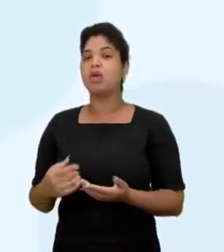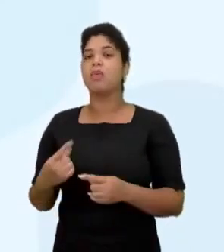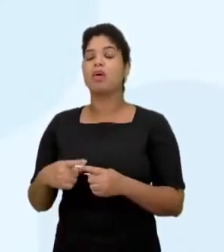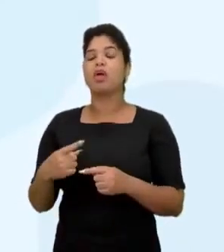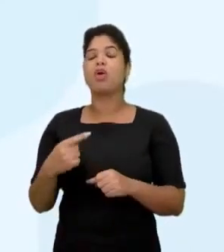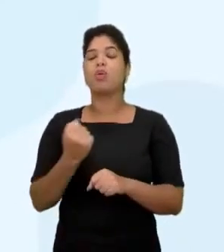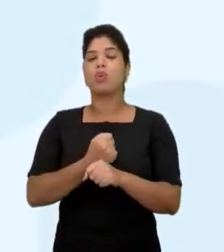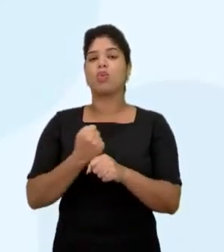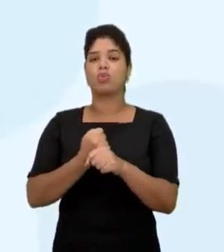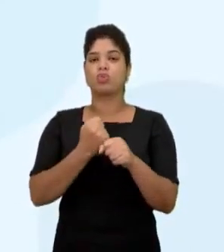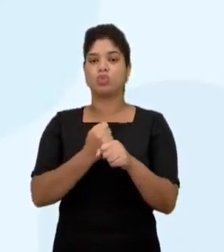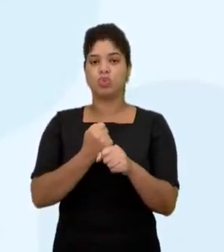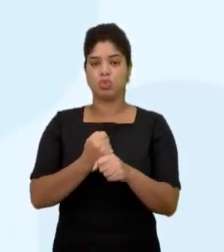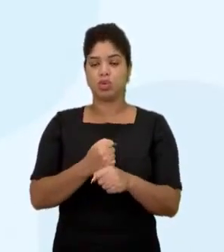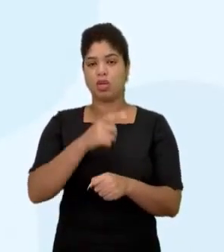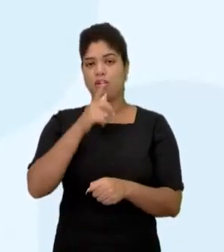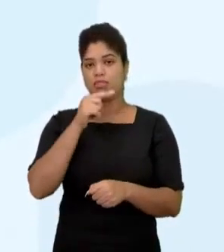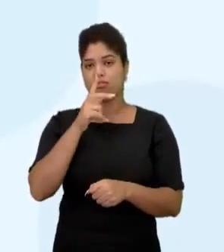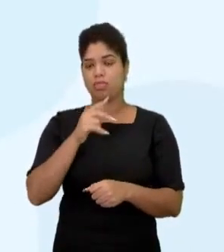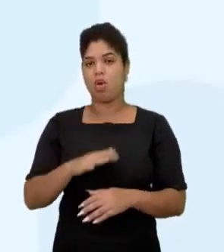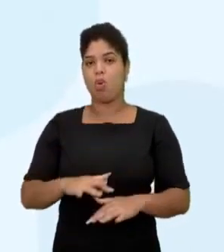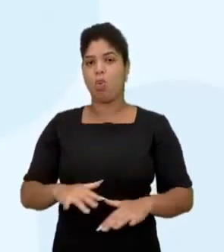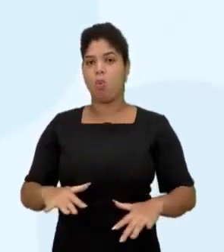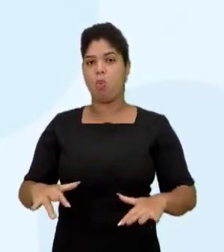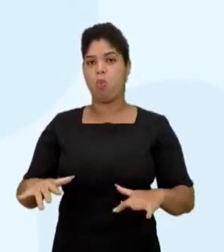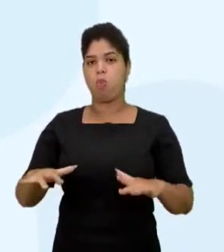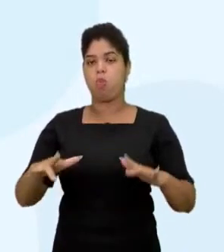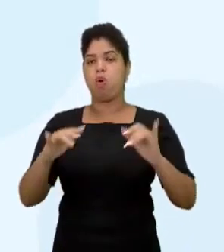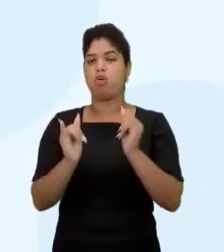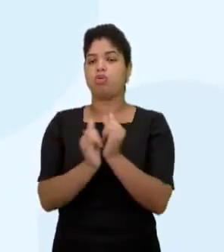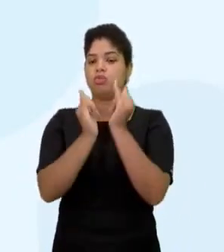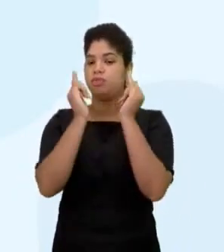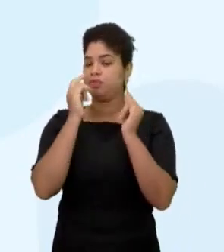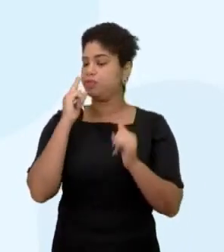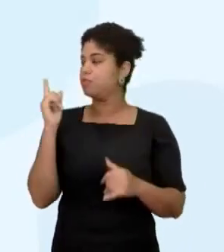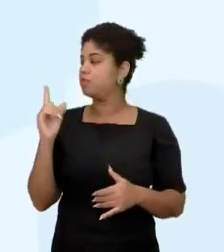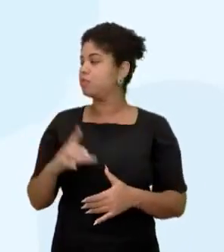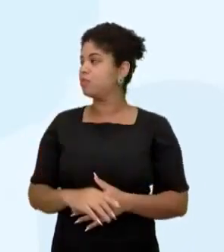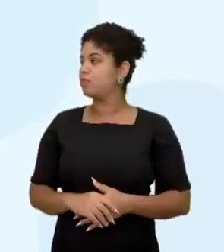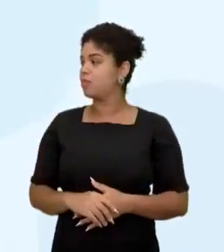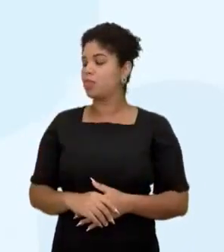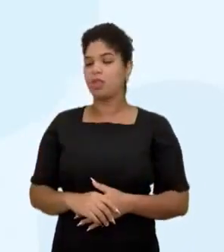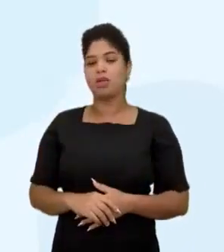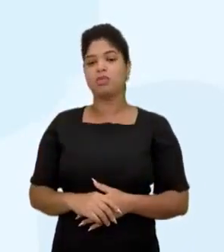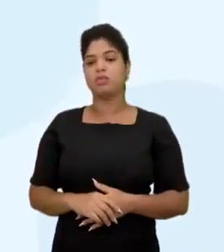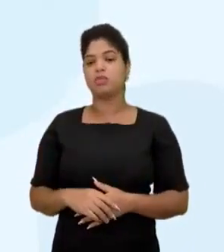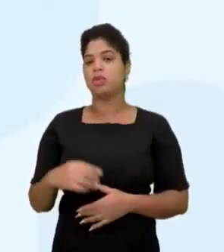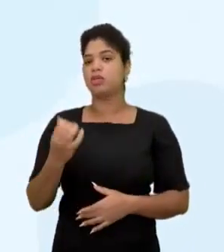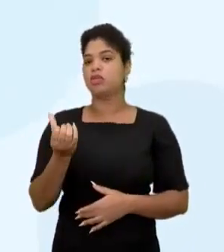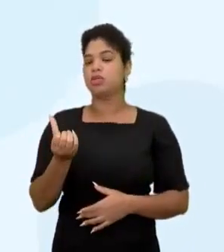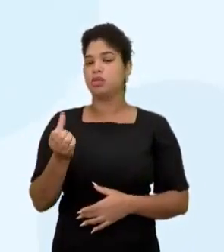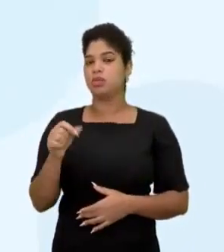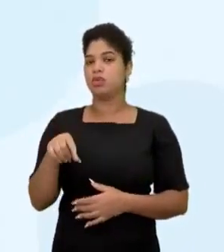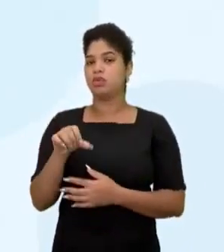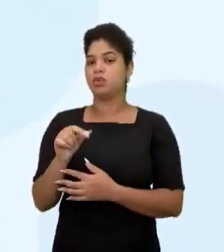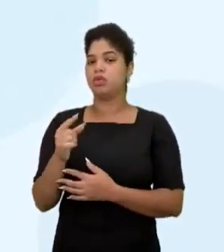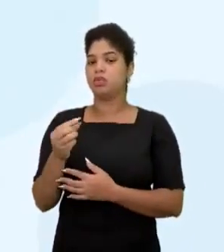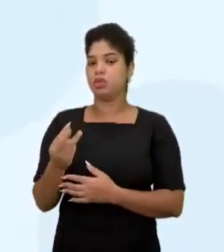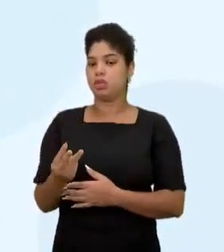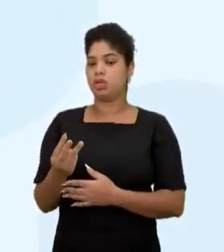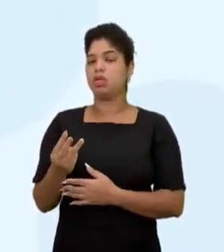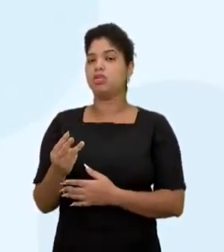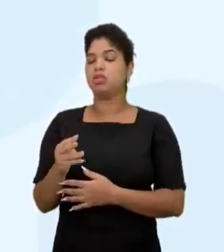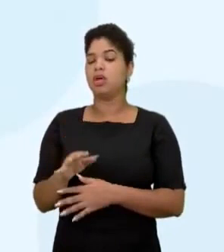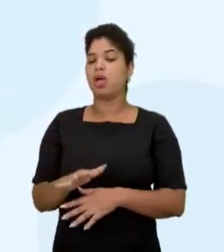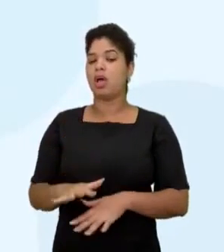da usina. Então nós temos lá 6.913 áreas rurais, com mais de 100 mil hectares